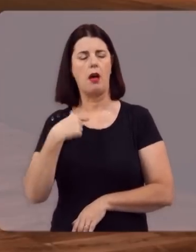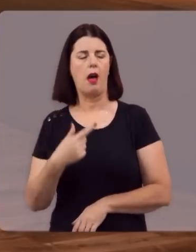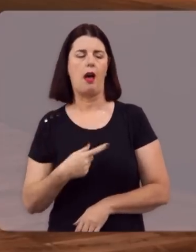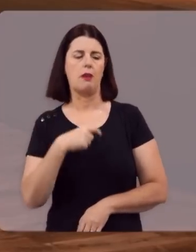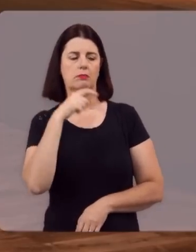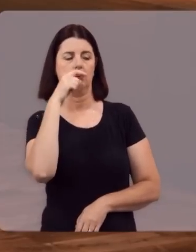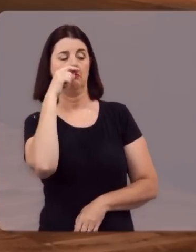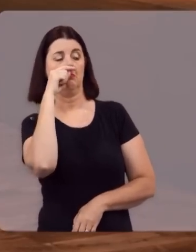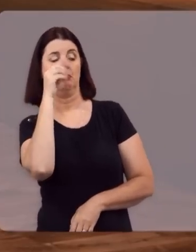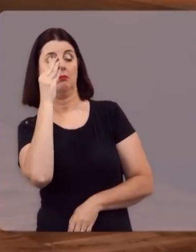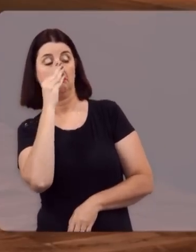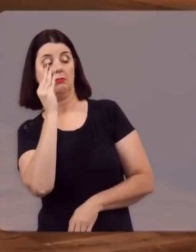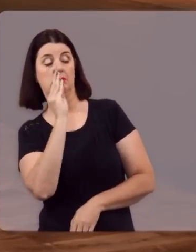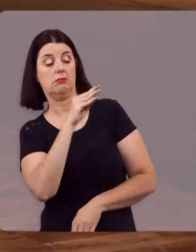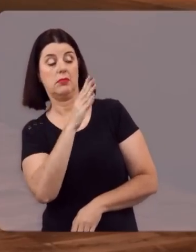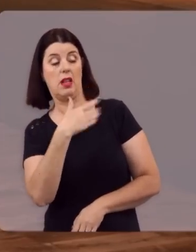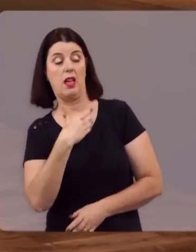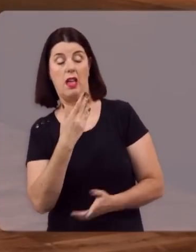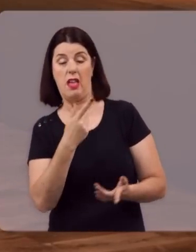presunção ou